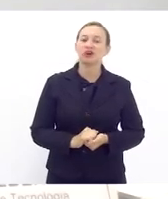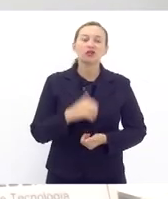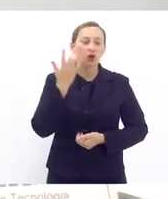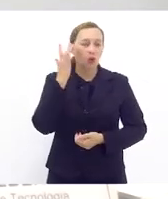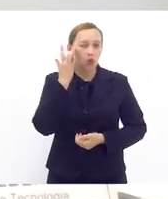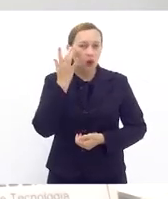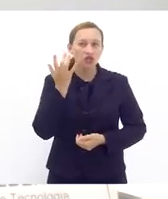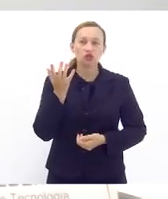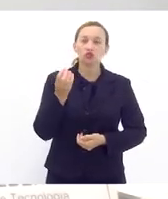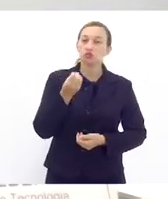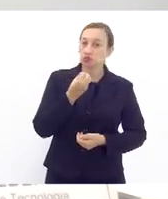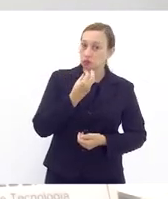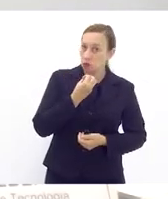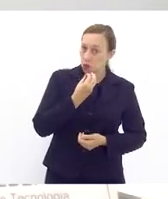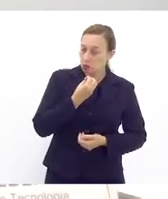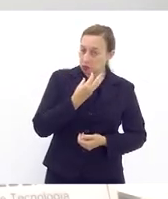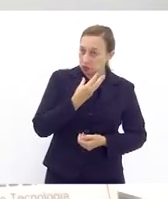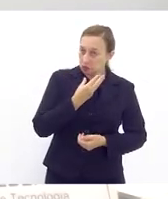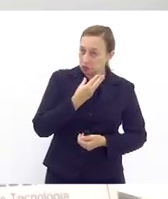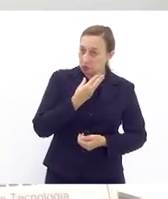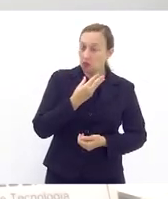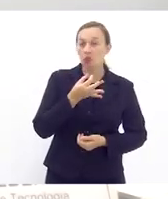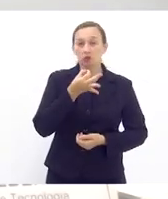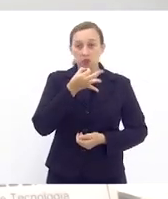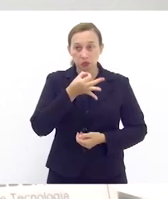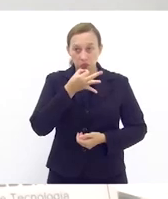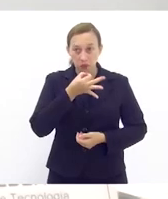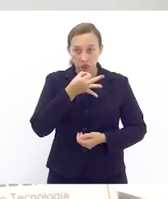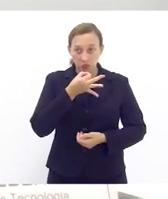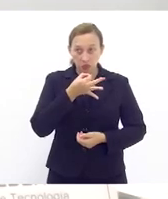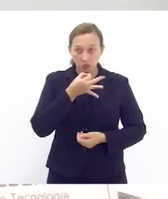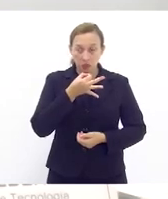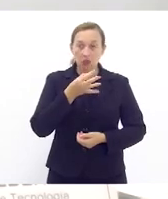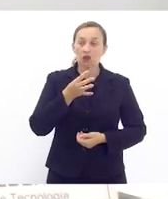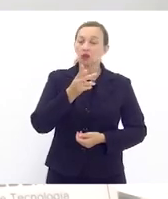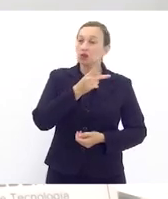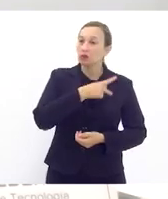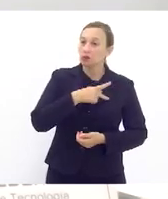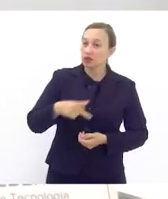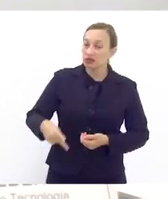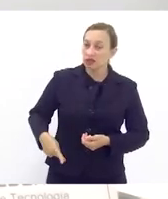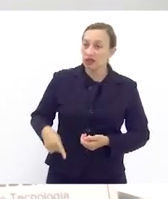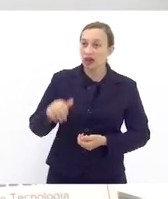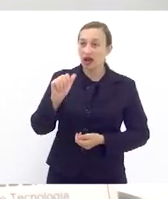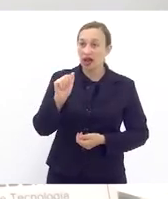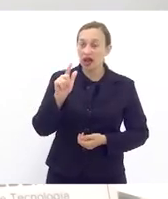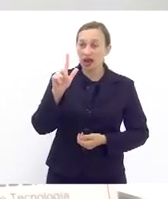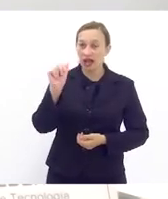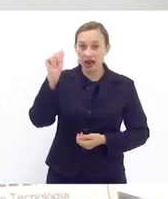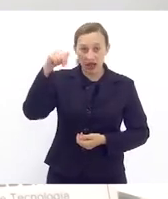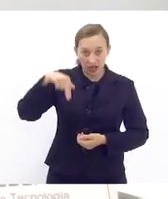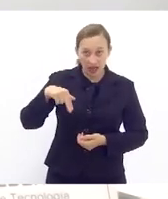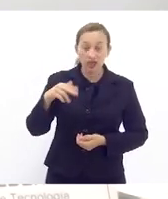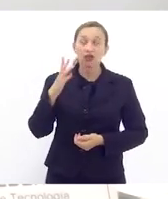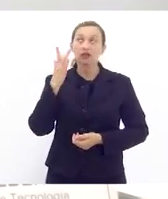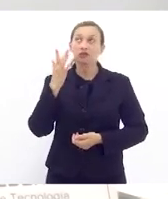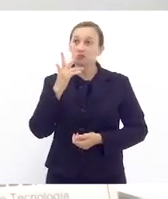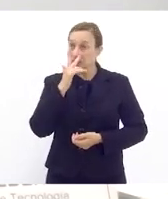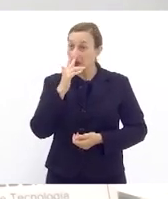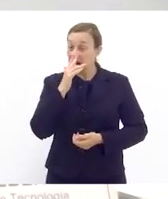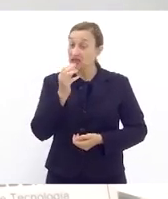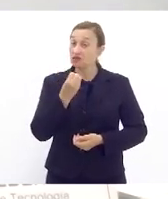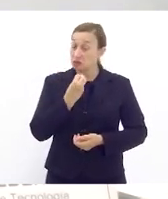bastante Prudente a sugestão que foi feita pelo presidente Alan me parece muito